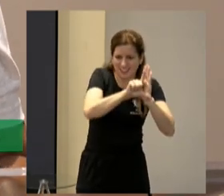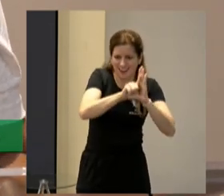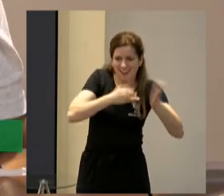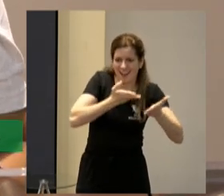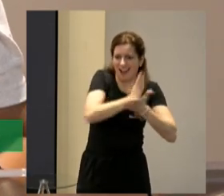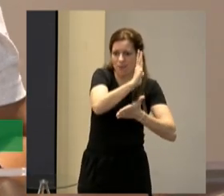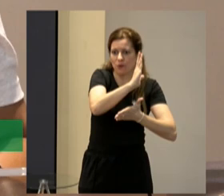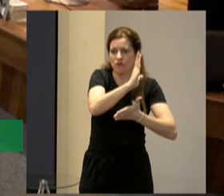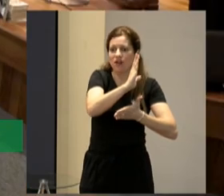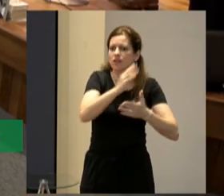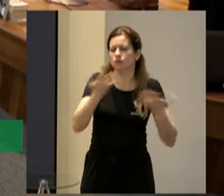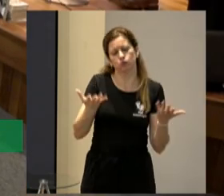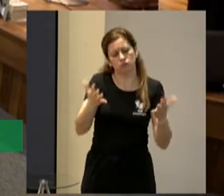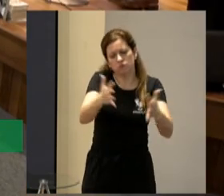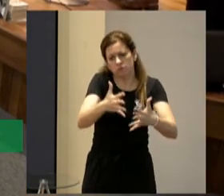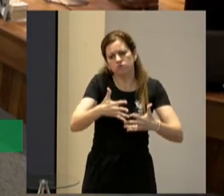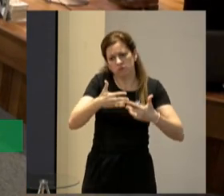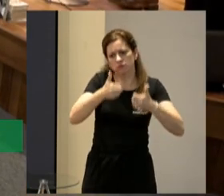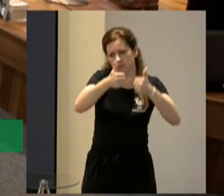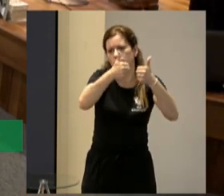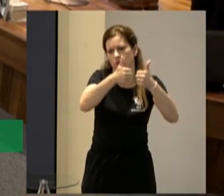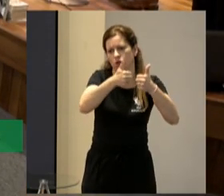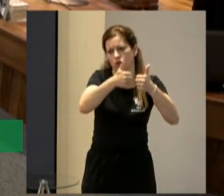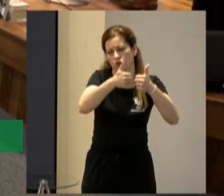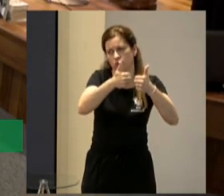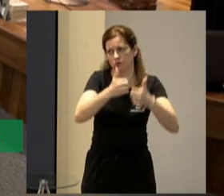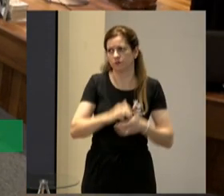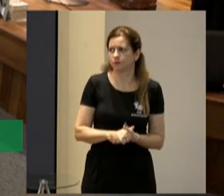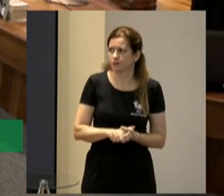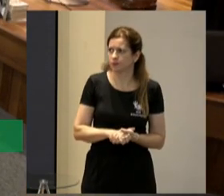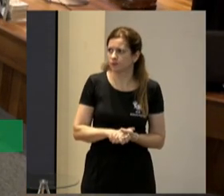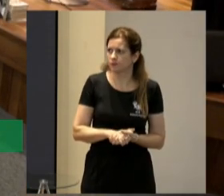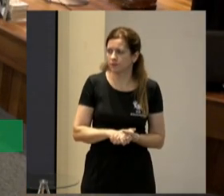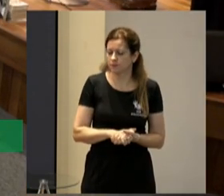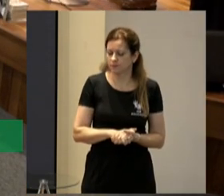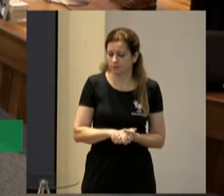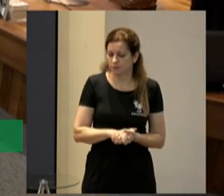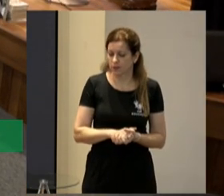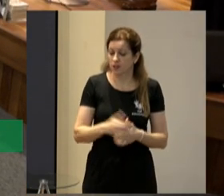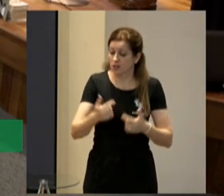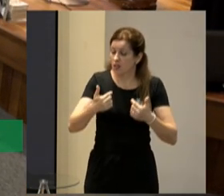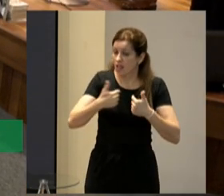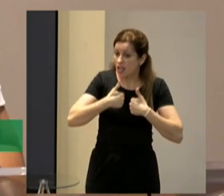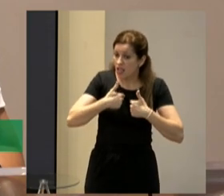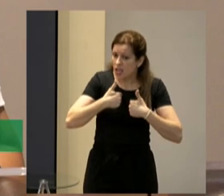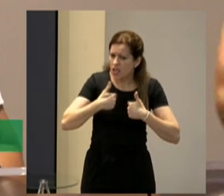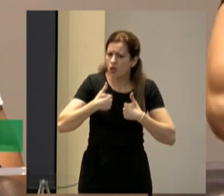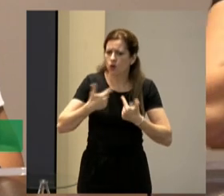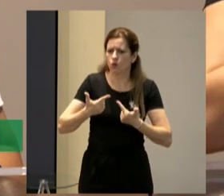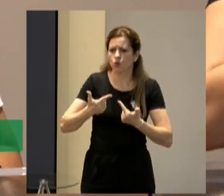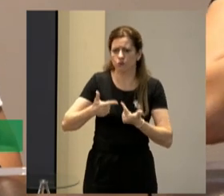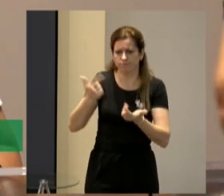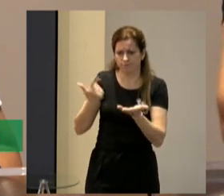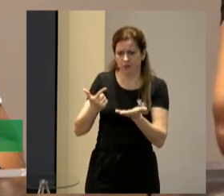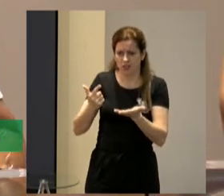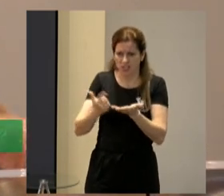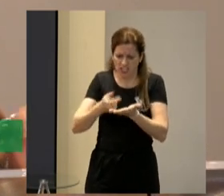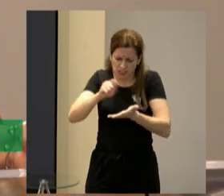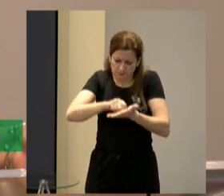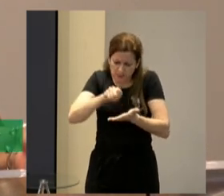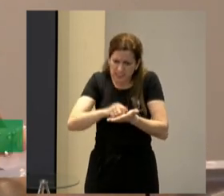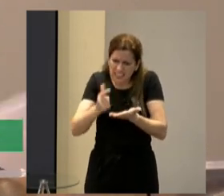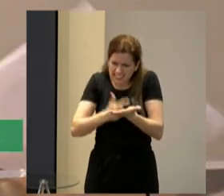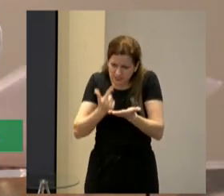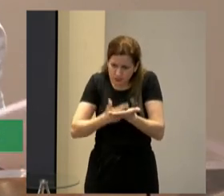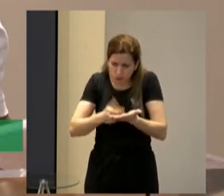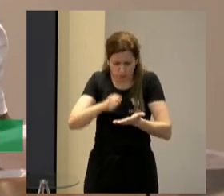Nós tínhamos poucas experiências. Eu não faço parte porque eu produzia livro para os meus filhos feito